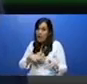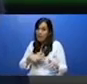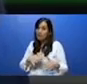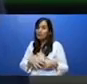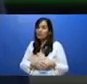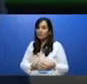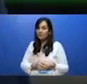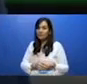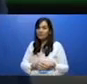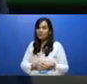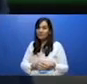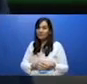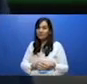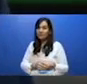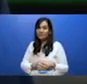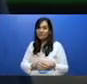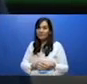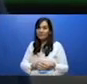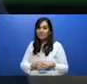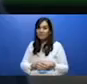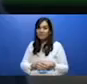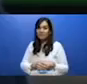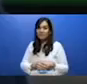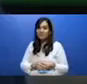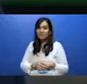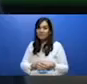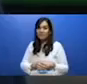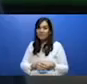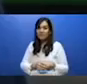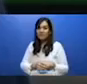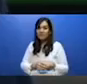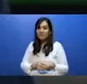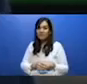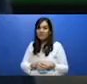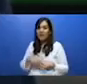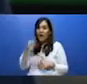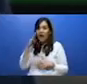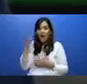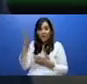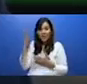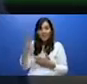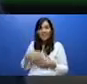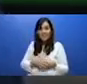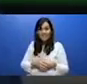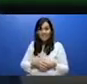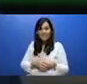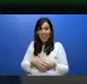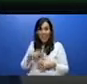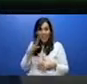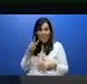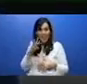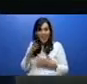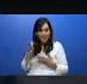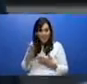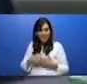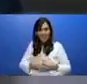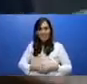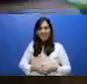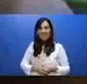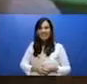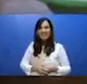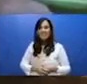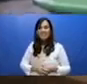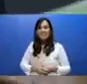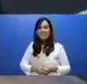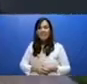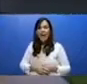massinha mole, não vai ficar a marquinha. E olha que legal. Vamos supor que isso aqui é uma rocha. Um